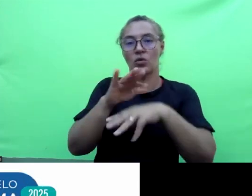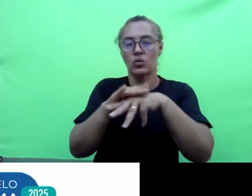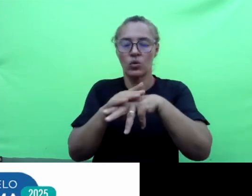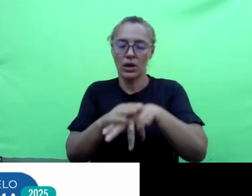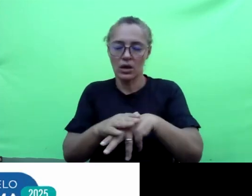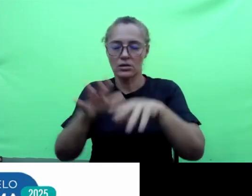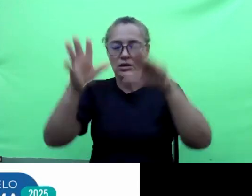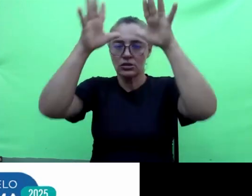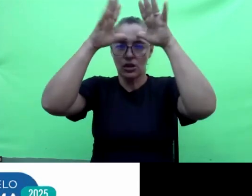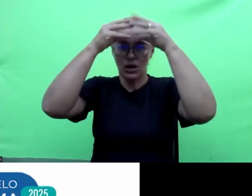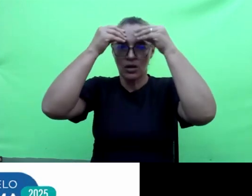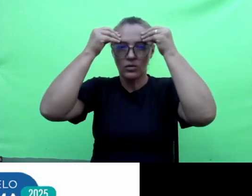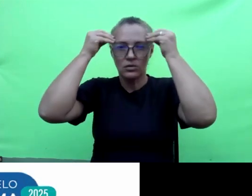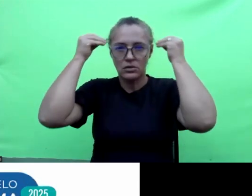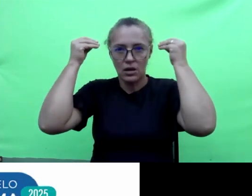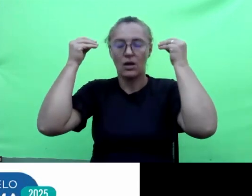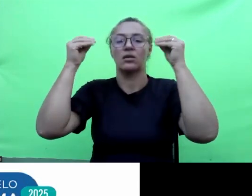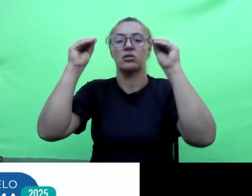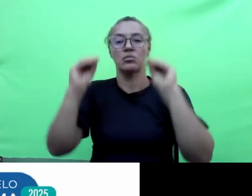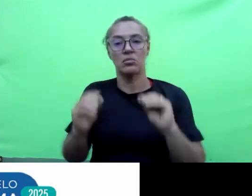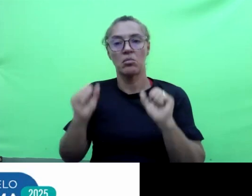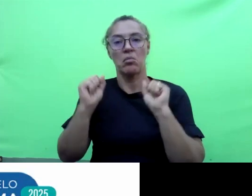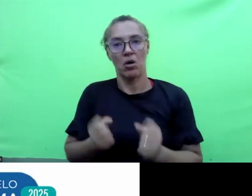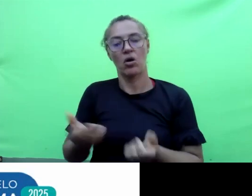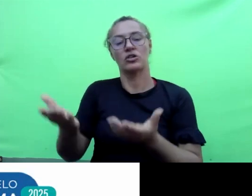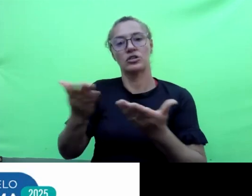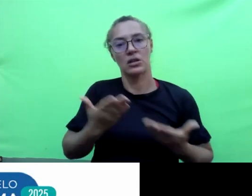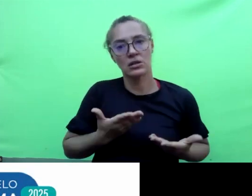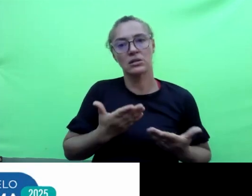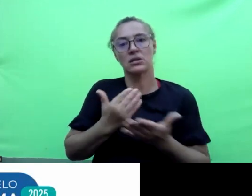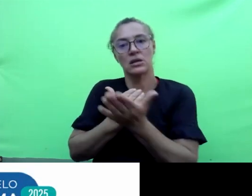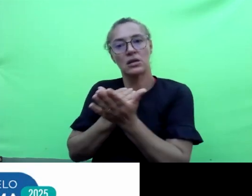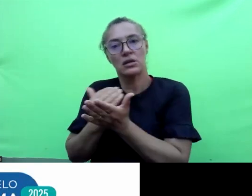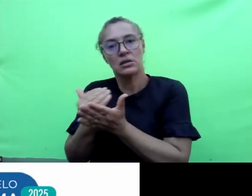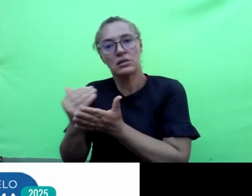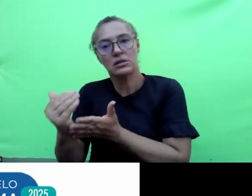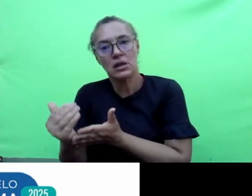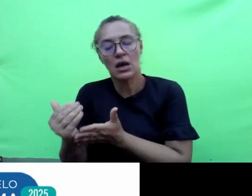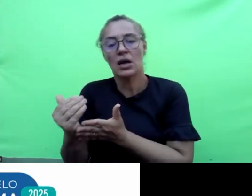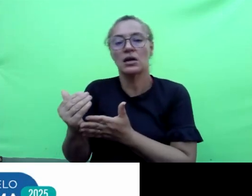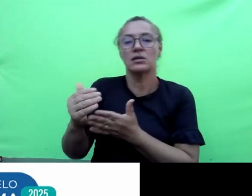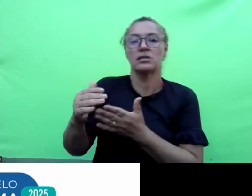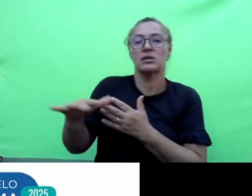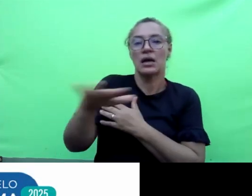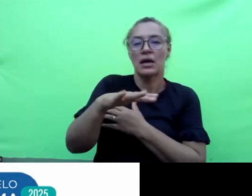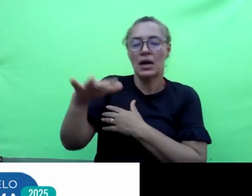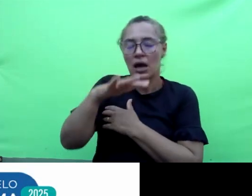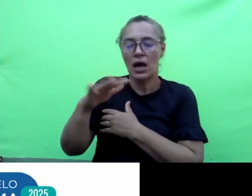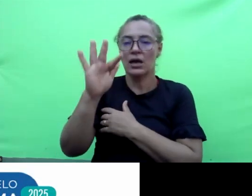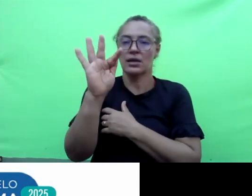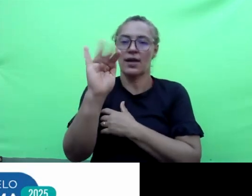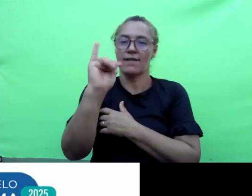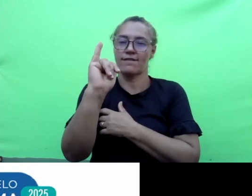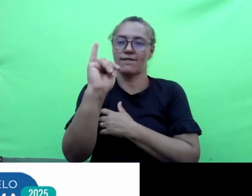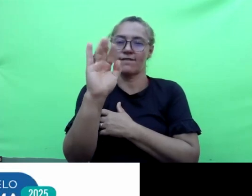dar algumas alterações iniciais na camada de fibras nervosas do nervo óptico,